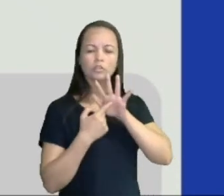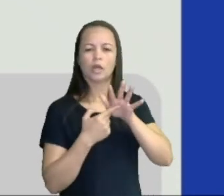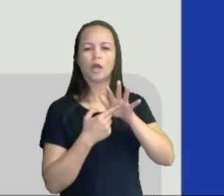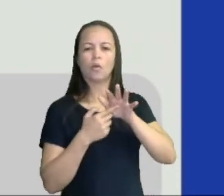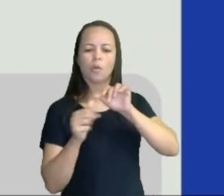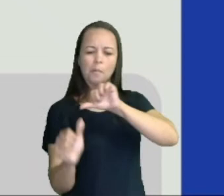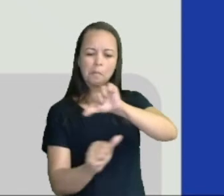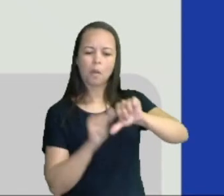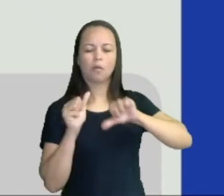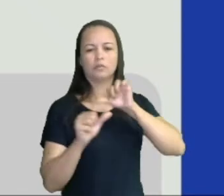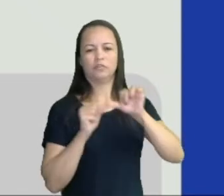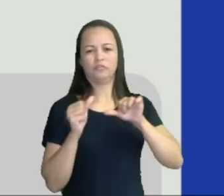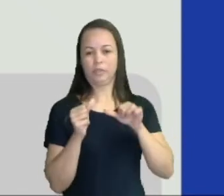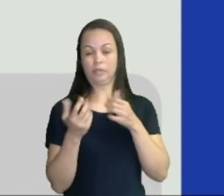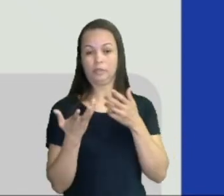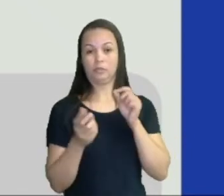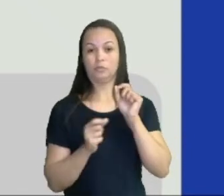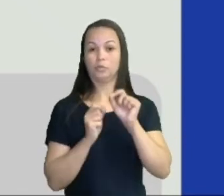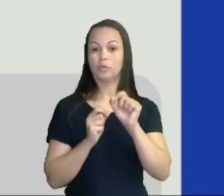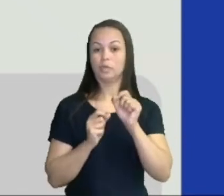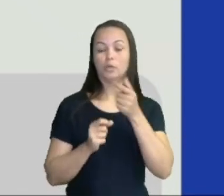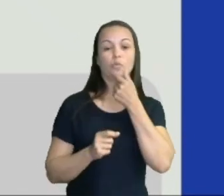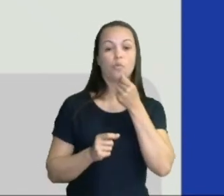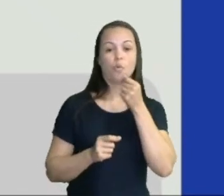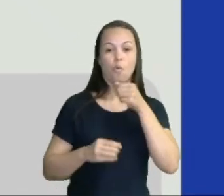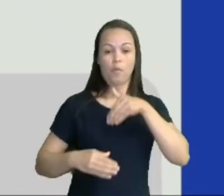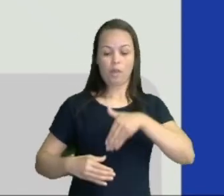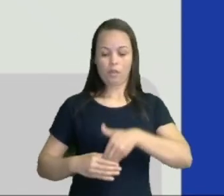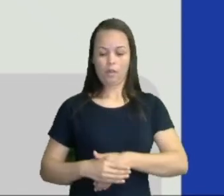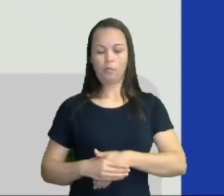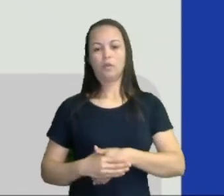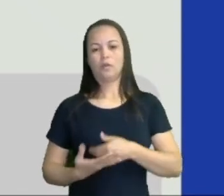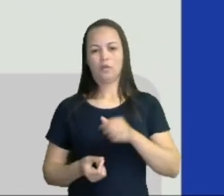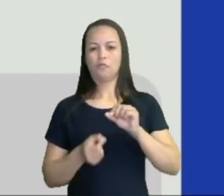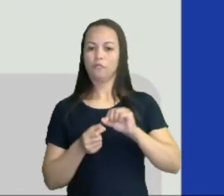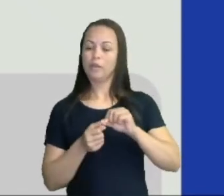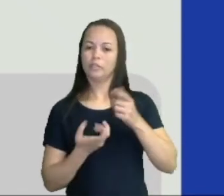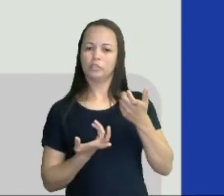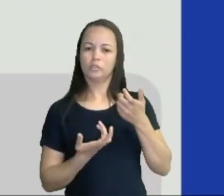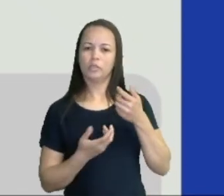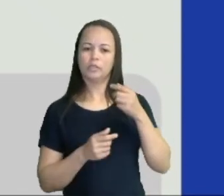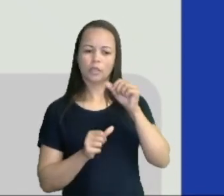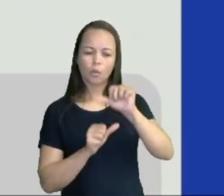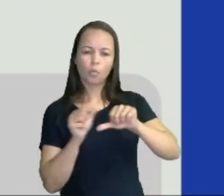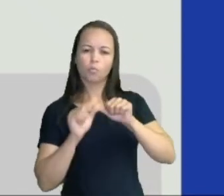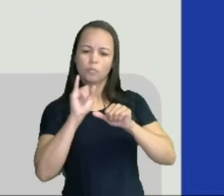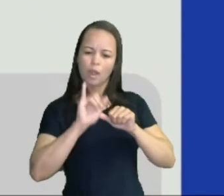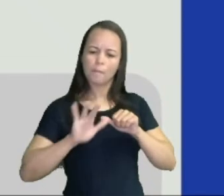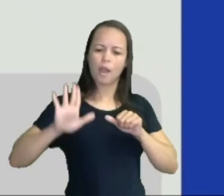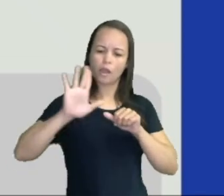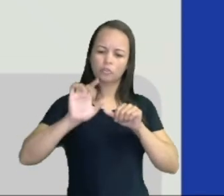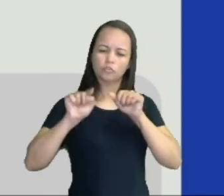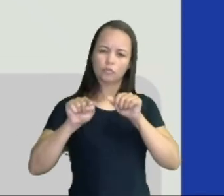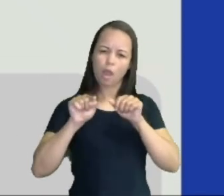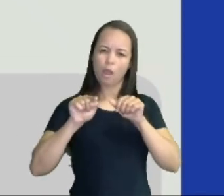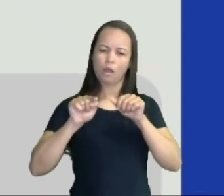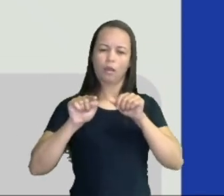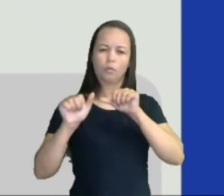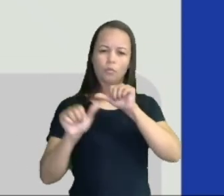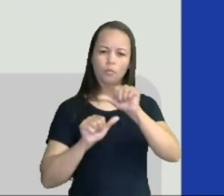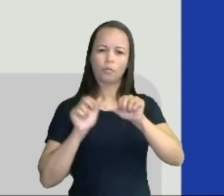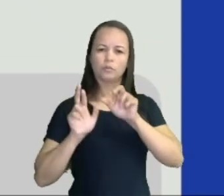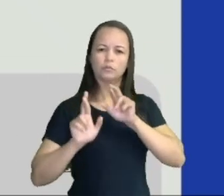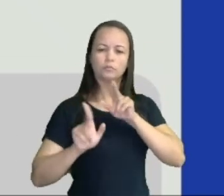modificações que Napoleão fez. Então, o Arco do Triunfo é uma delas. Isso representa o